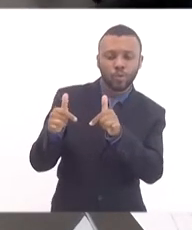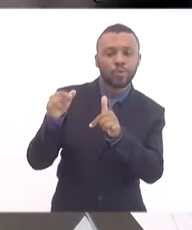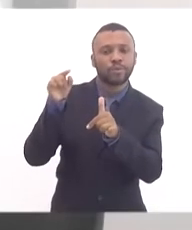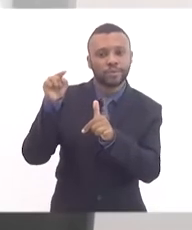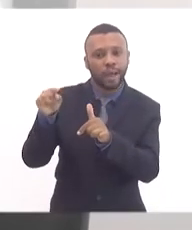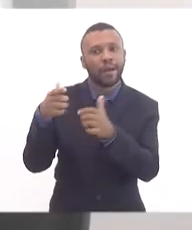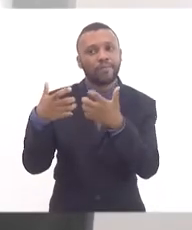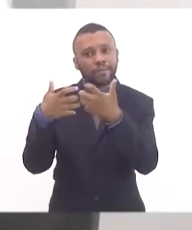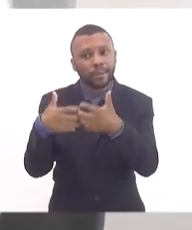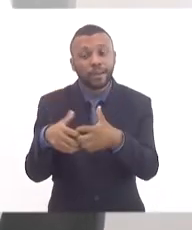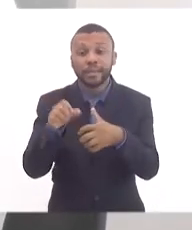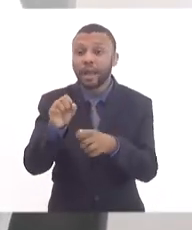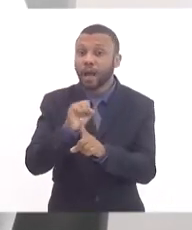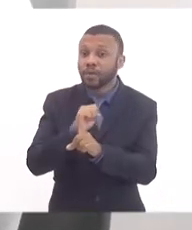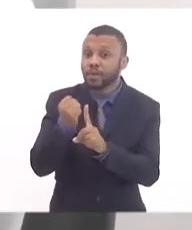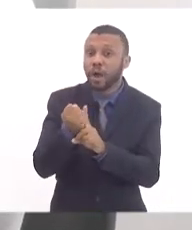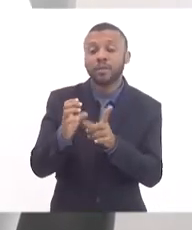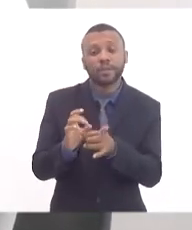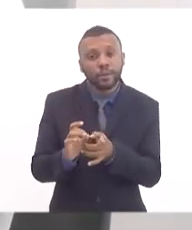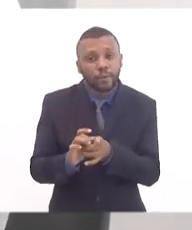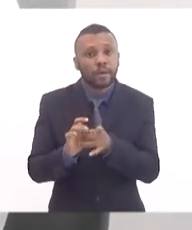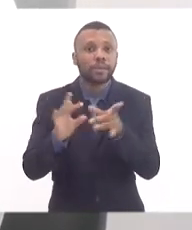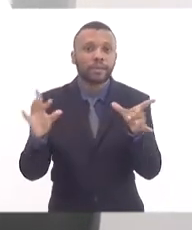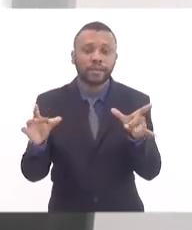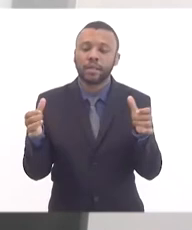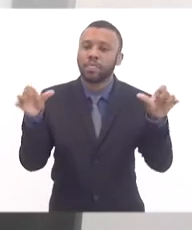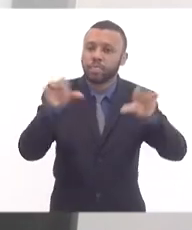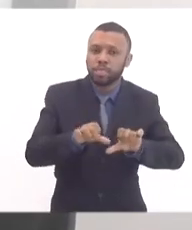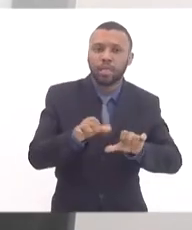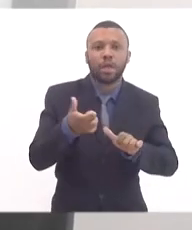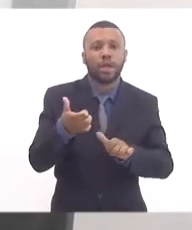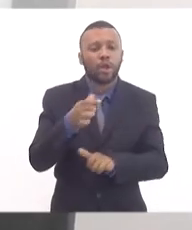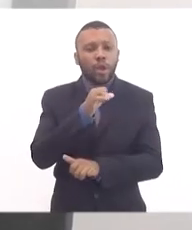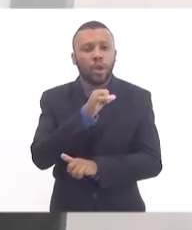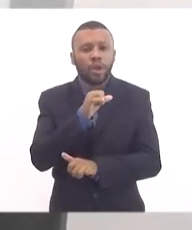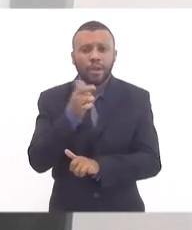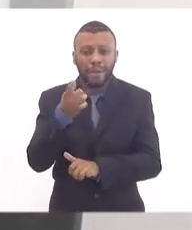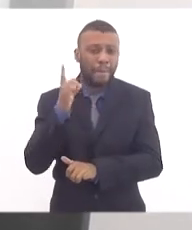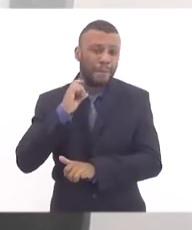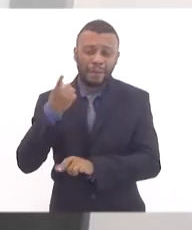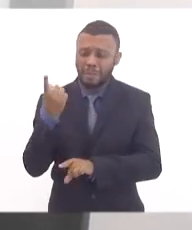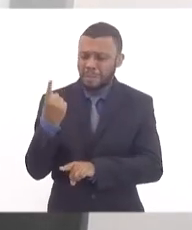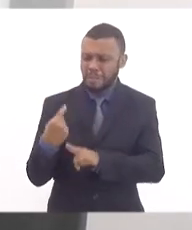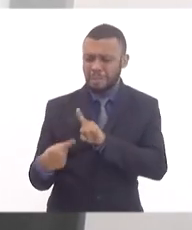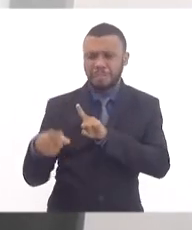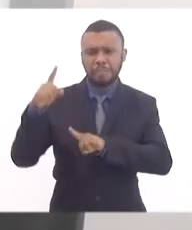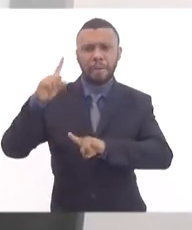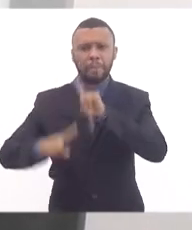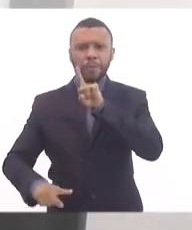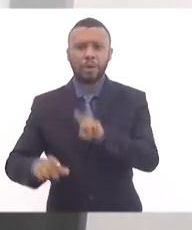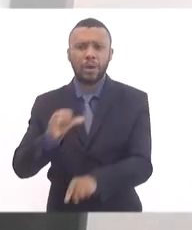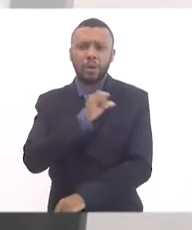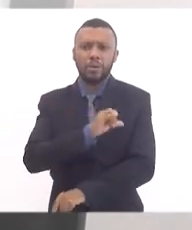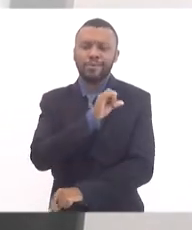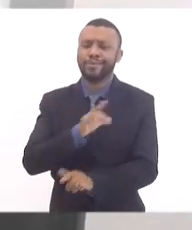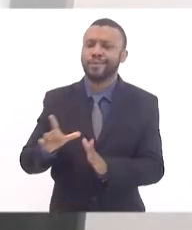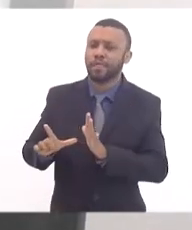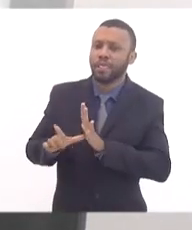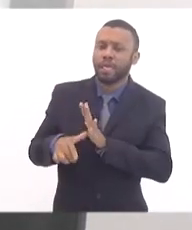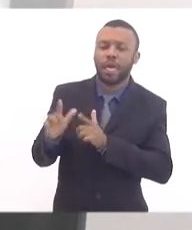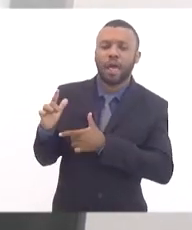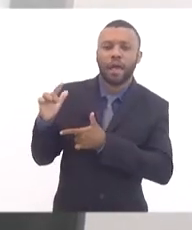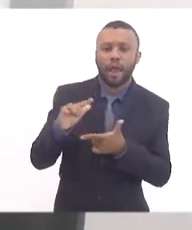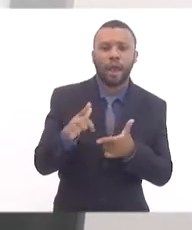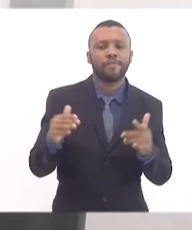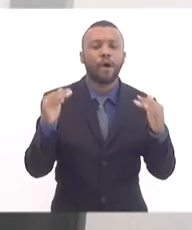já tá falida e não é à toa que menos está voando e Rio de Janeiro se encontra no atraso vou concordar com o artigo